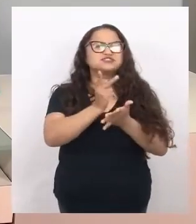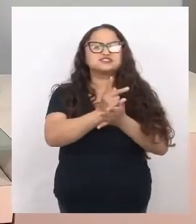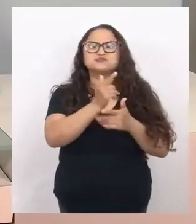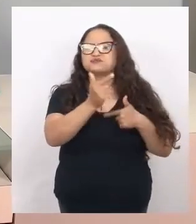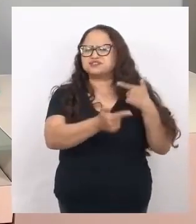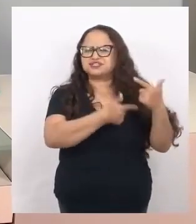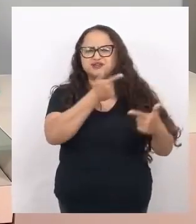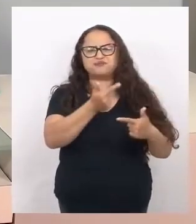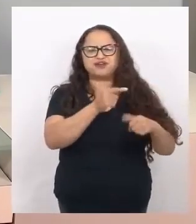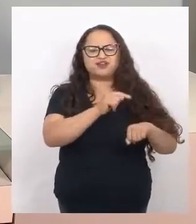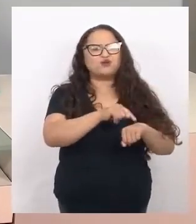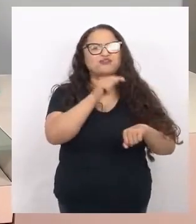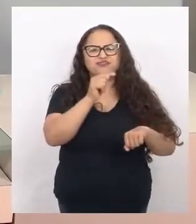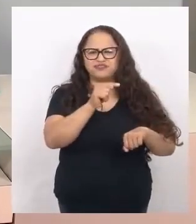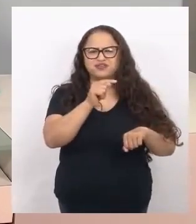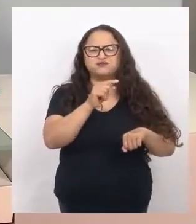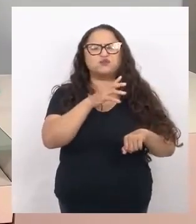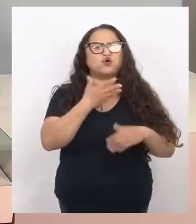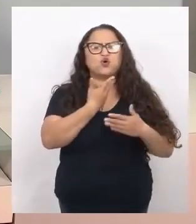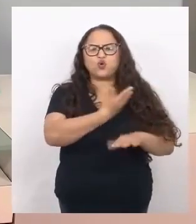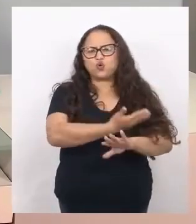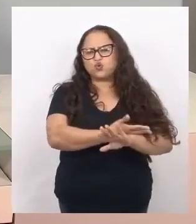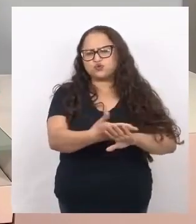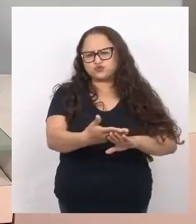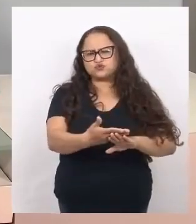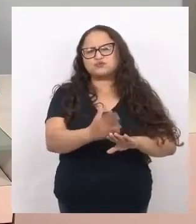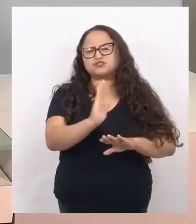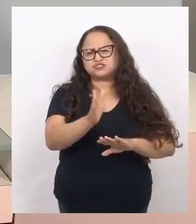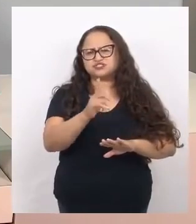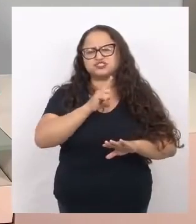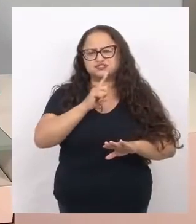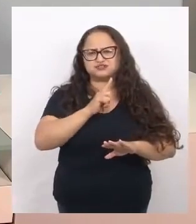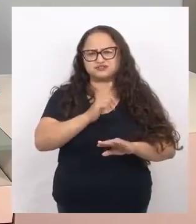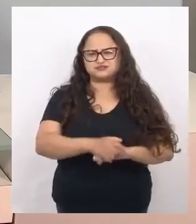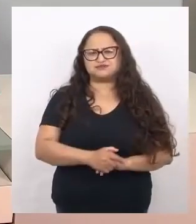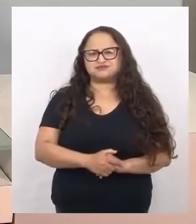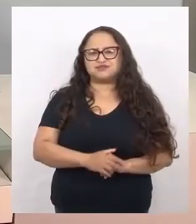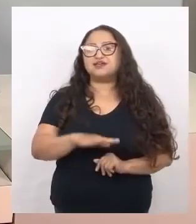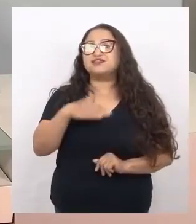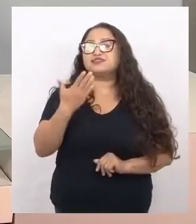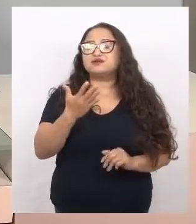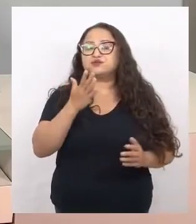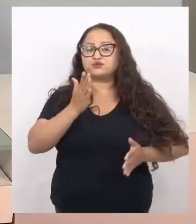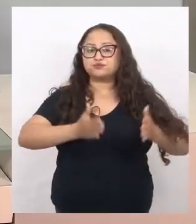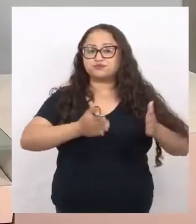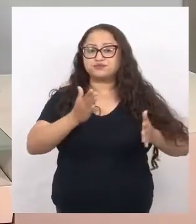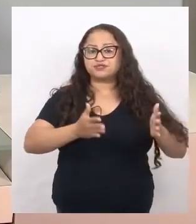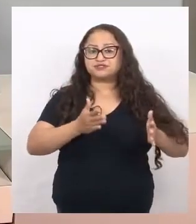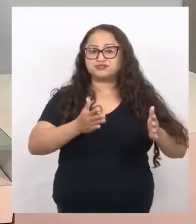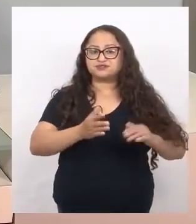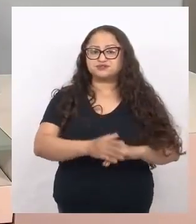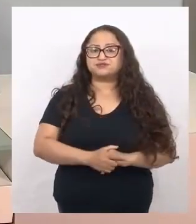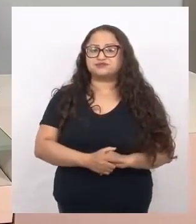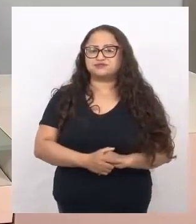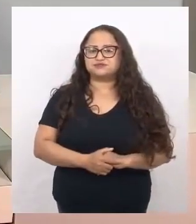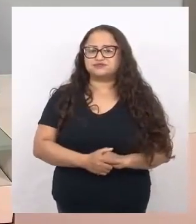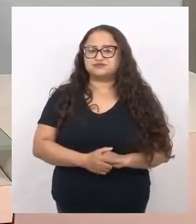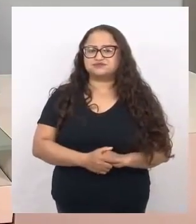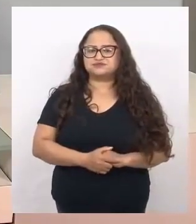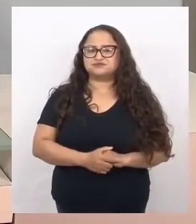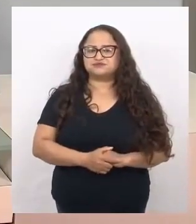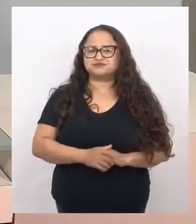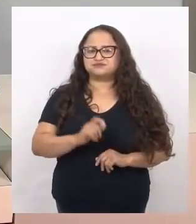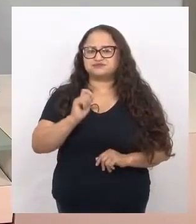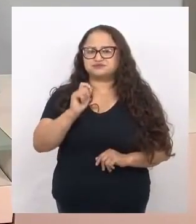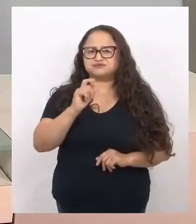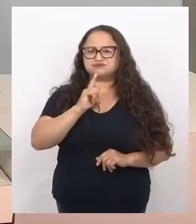escola, eu estou bastante acostumada a fazer a atribuição da Thaís. Então, no momento da atribuição, o sistema me trouxe a manifestação de interesse